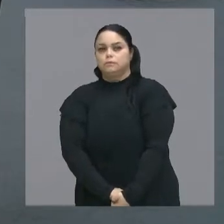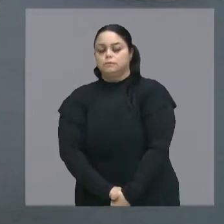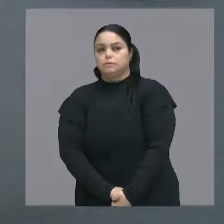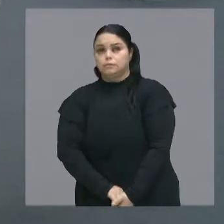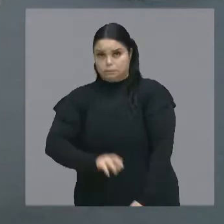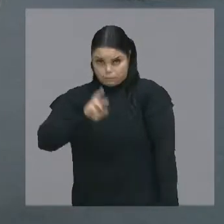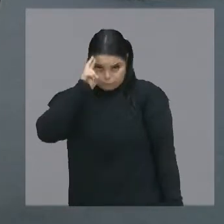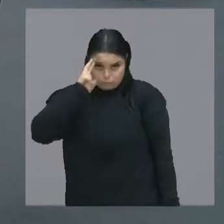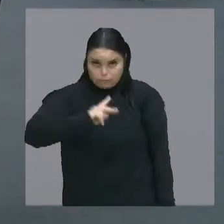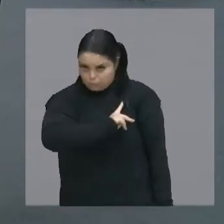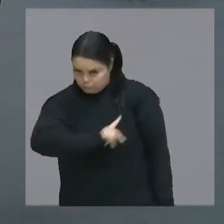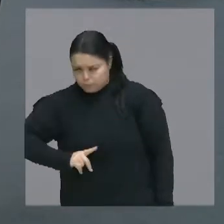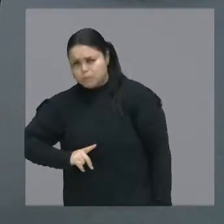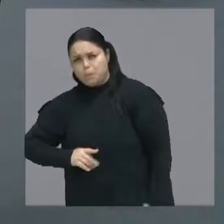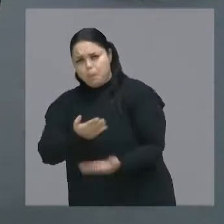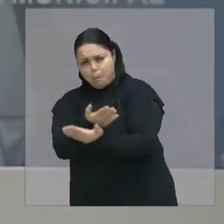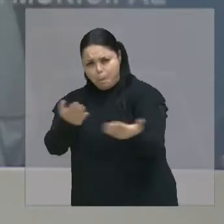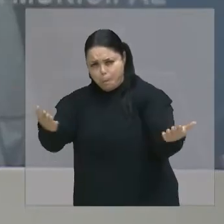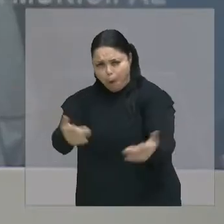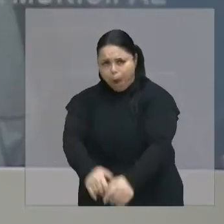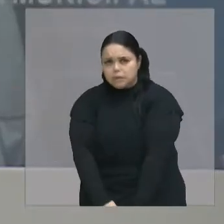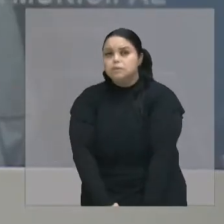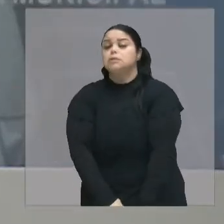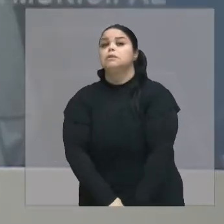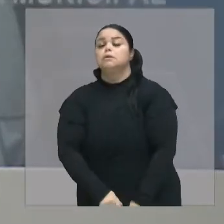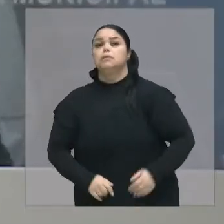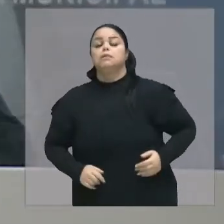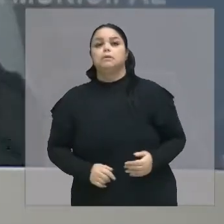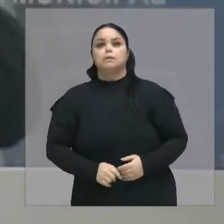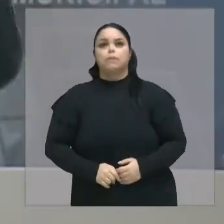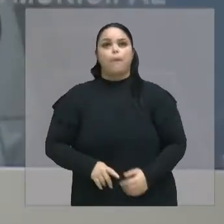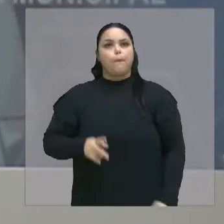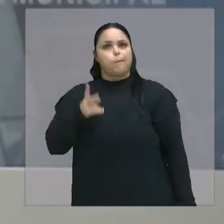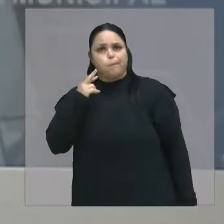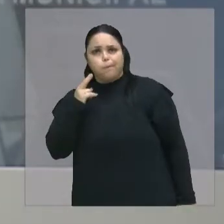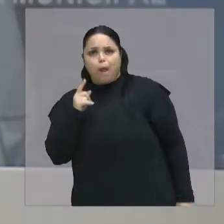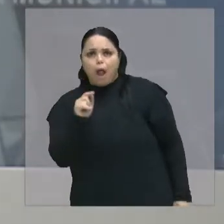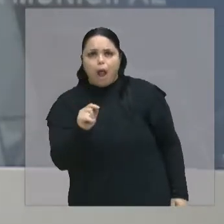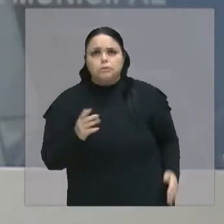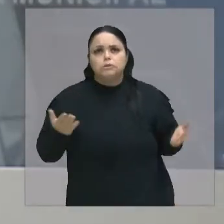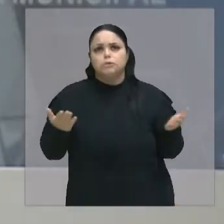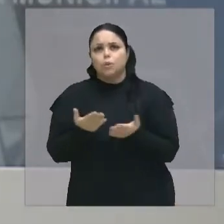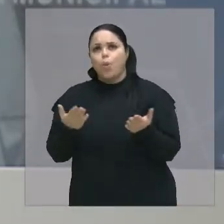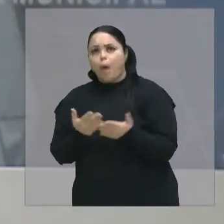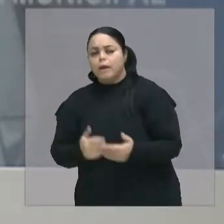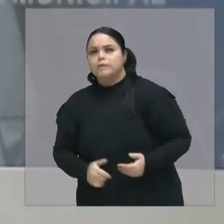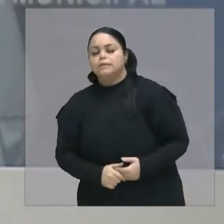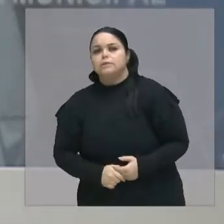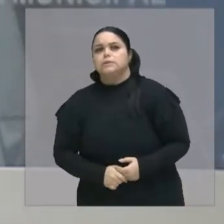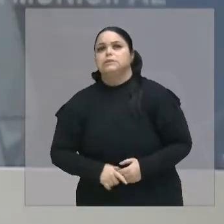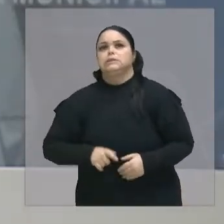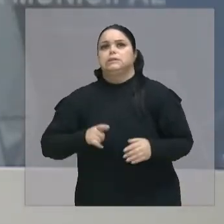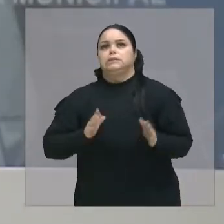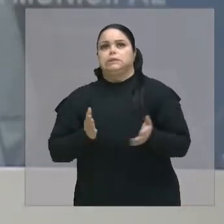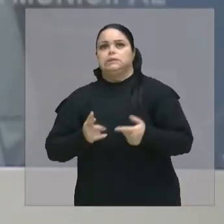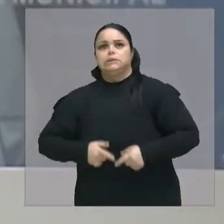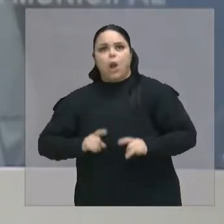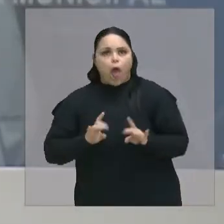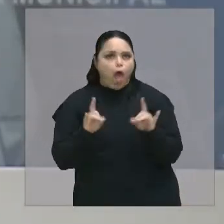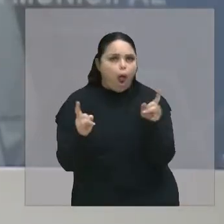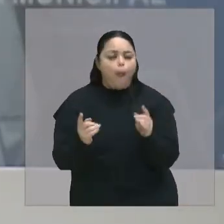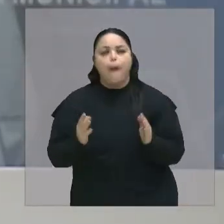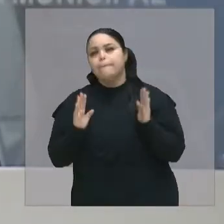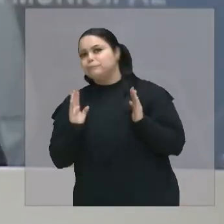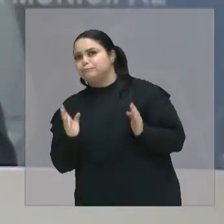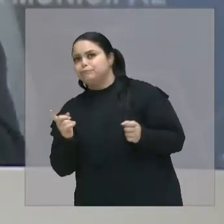Senhor presidente, senhores e senhoras vereadores, hoje um momento especial, né? Nós